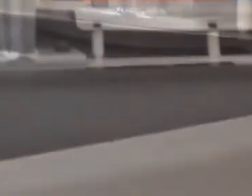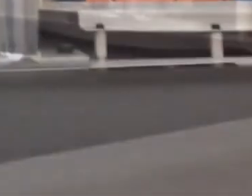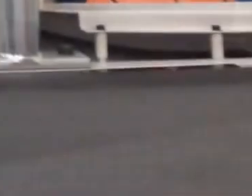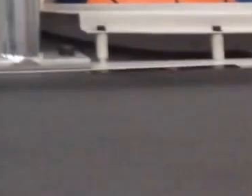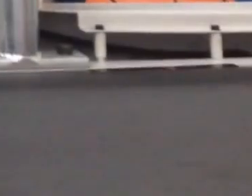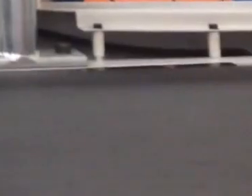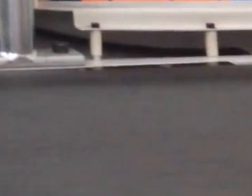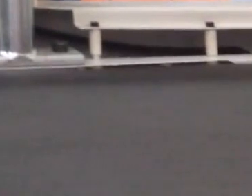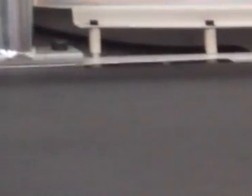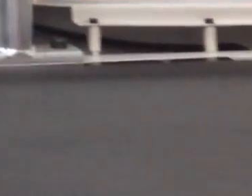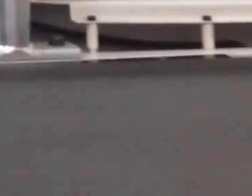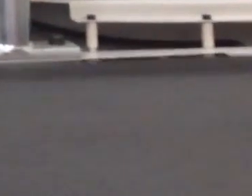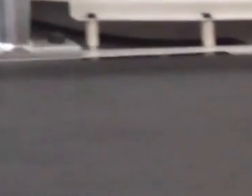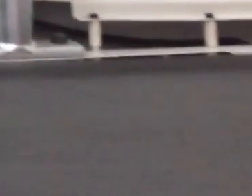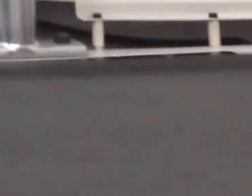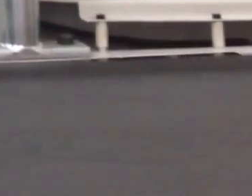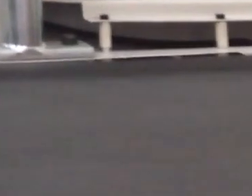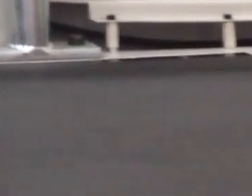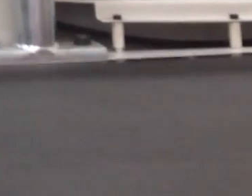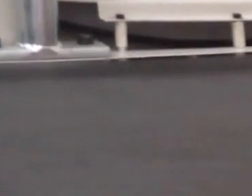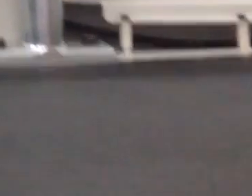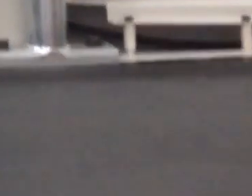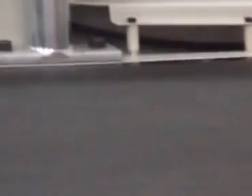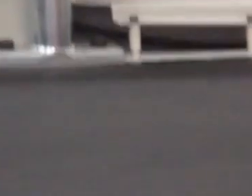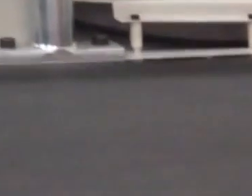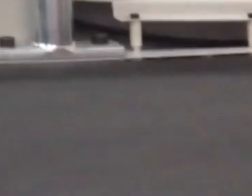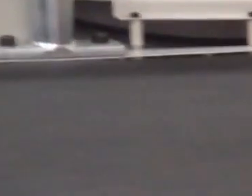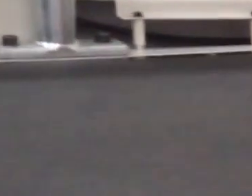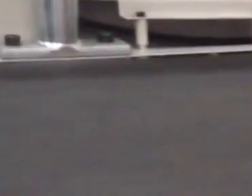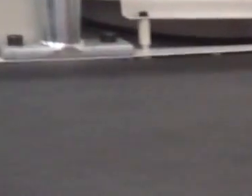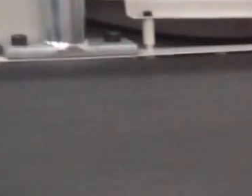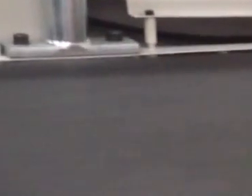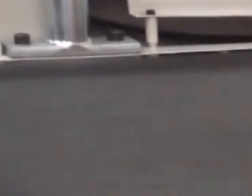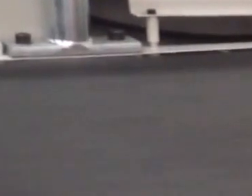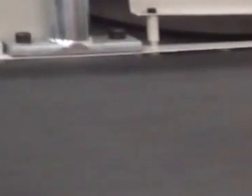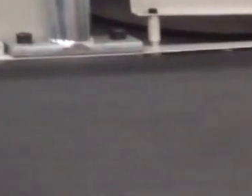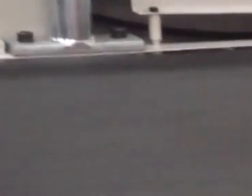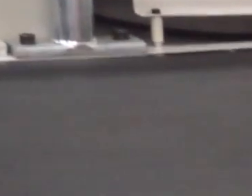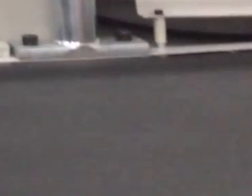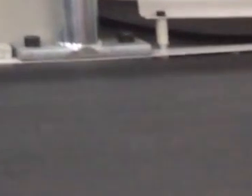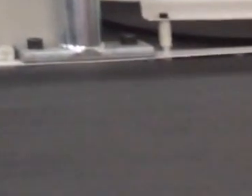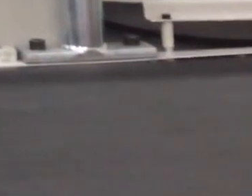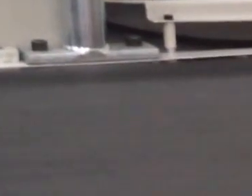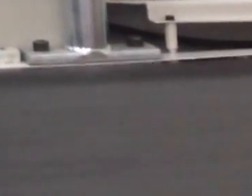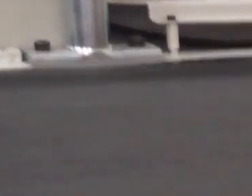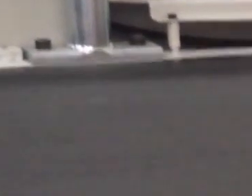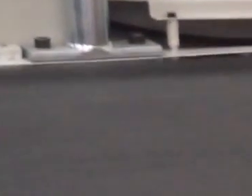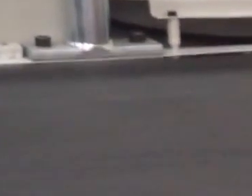acentuadas. Geralmente fica mais evidente após os 2 anos, por isso o diagnóstico tende a ser mais